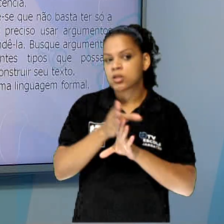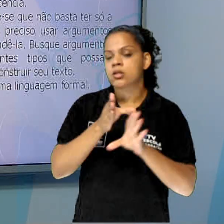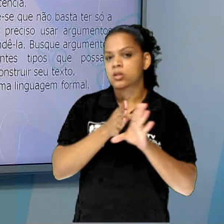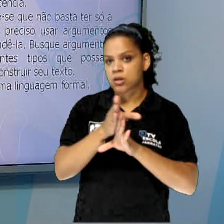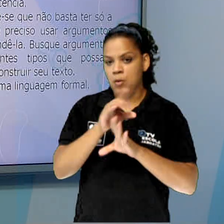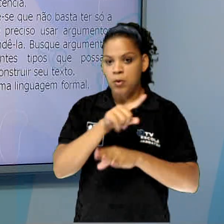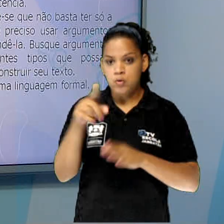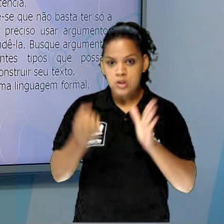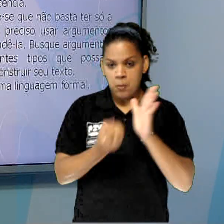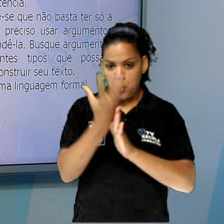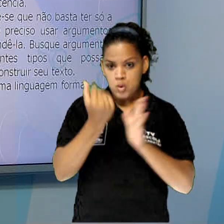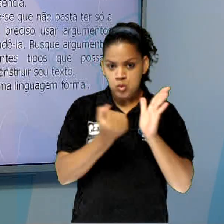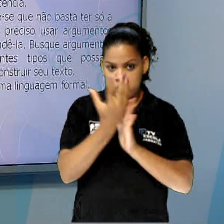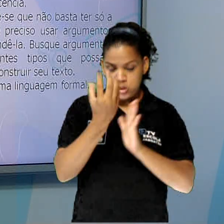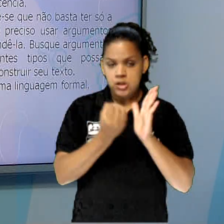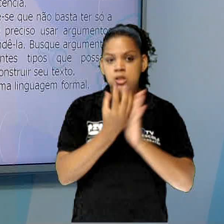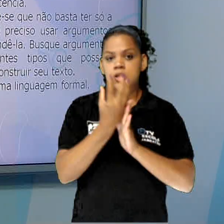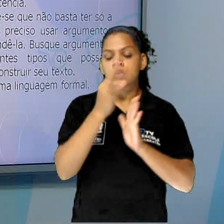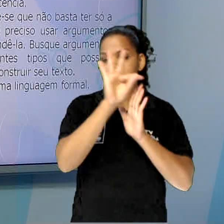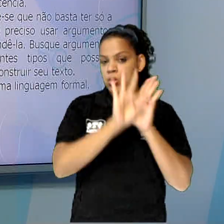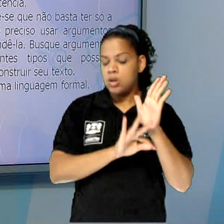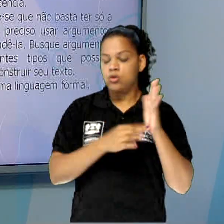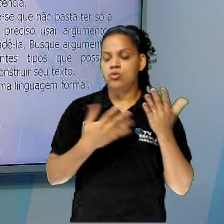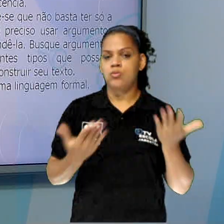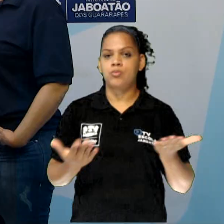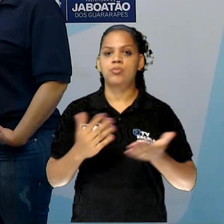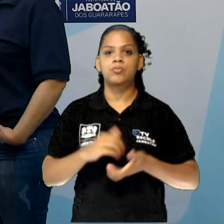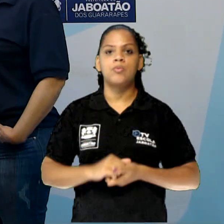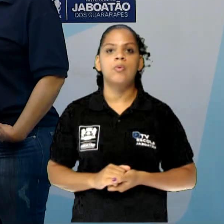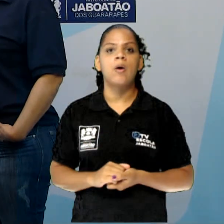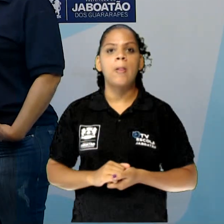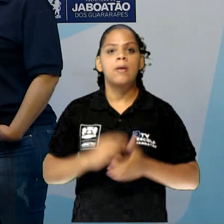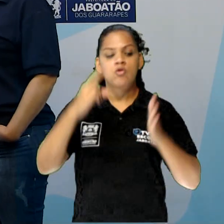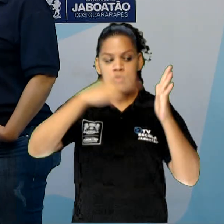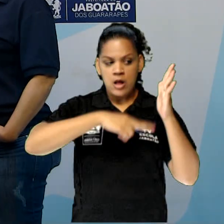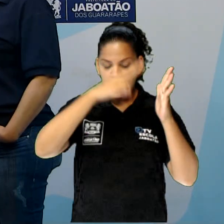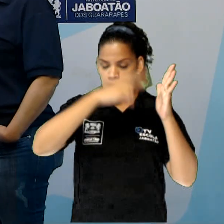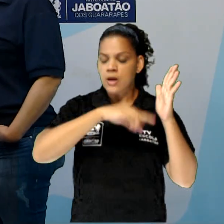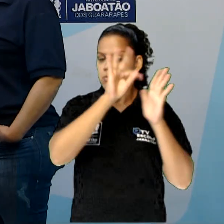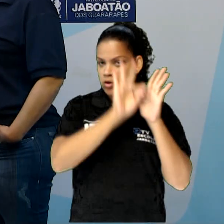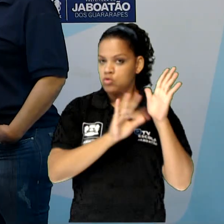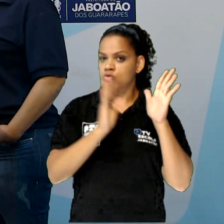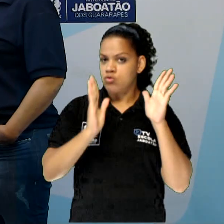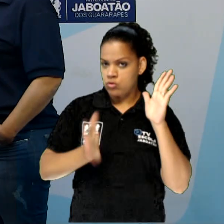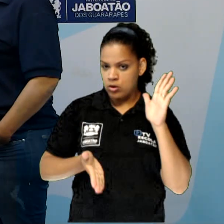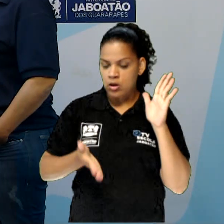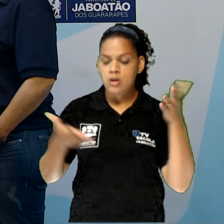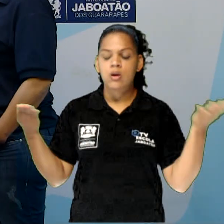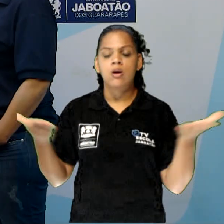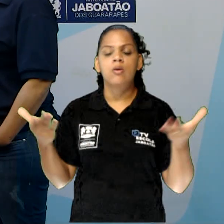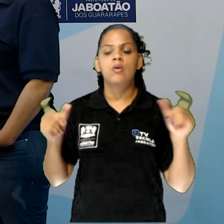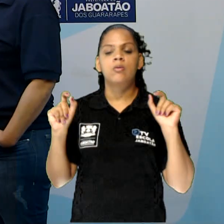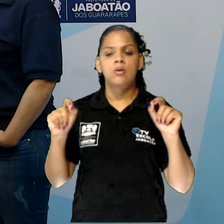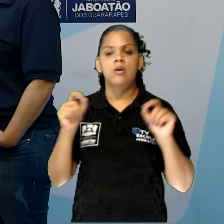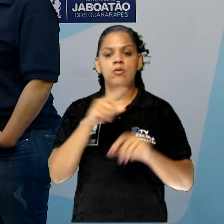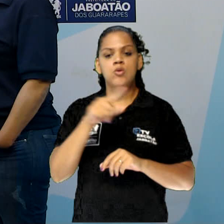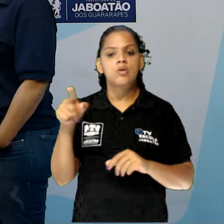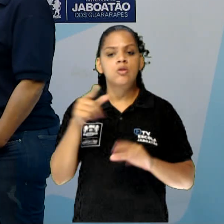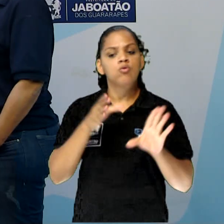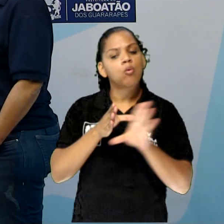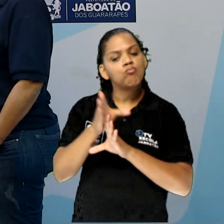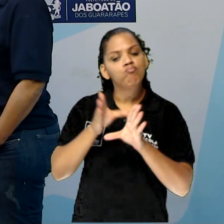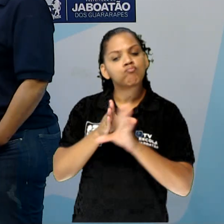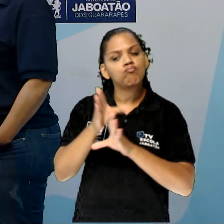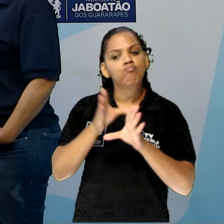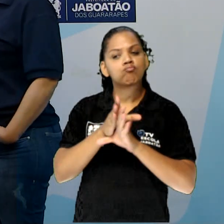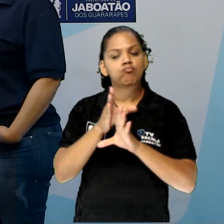sua produção. Esse texto nós já lemos, né? E aí vocês vão, conforme a orientação, produzir